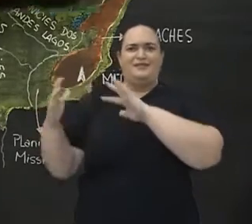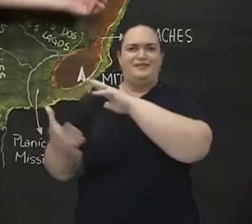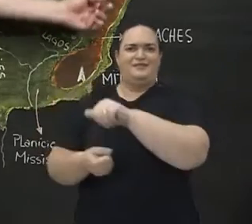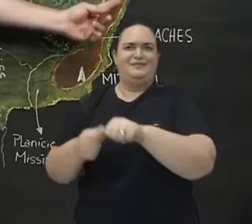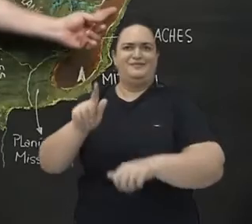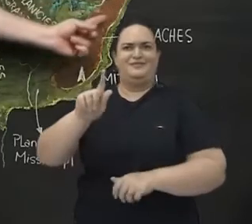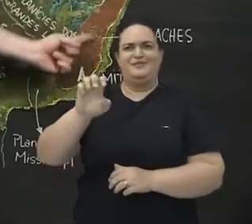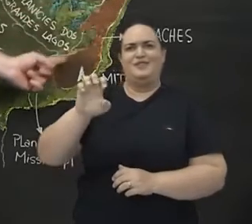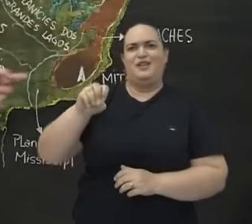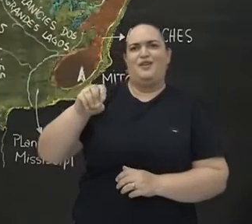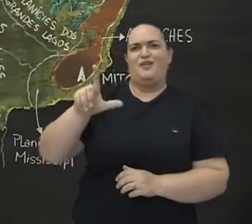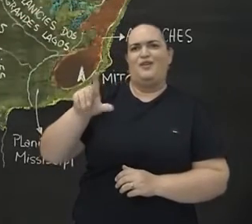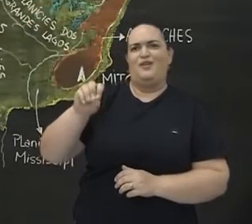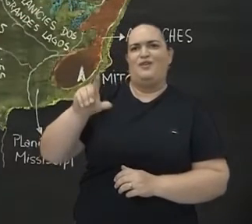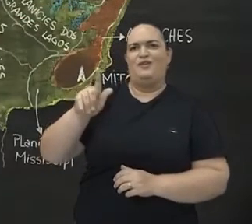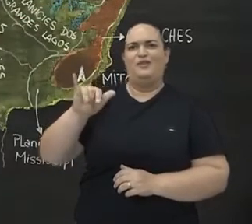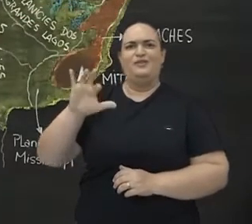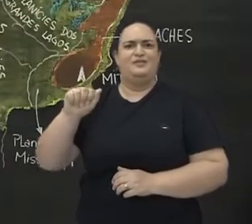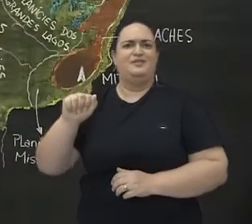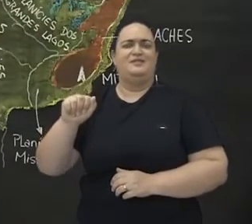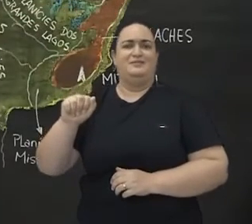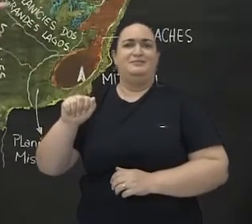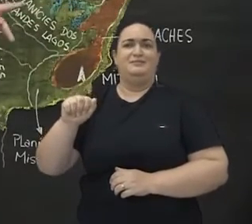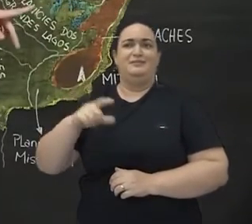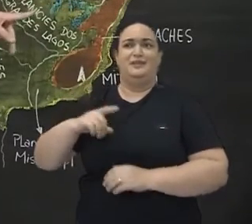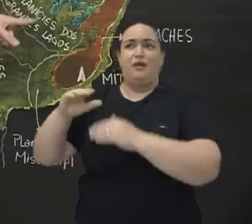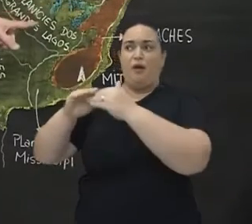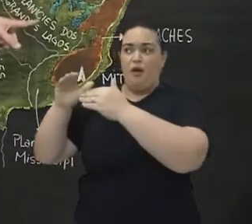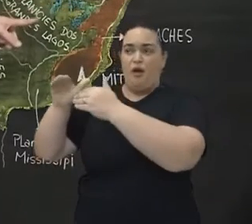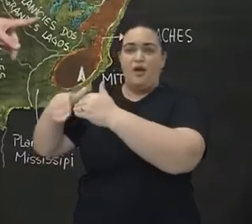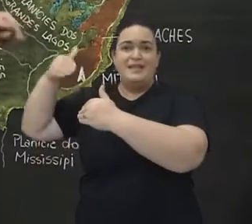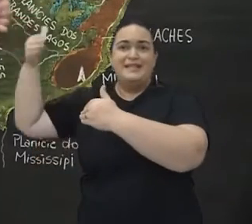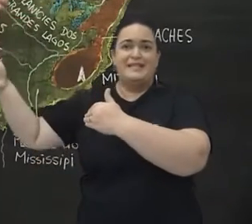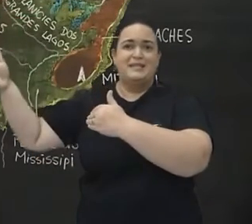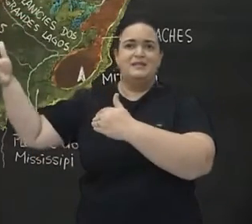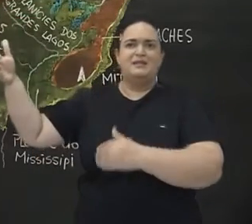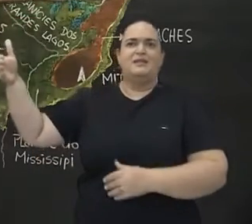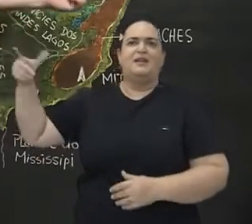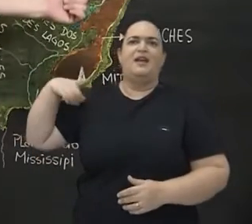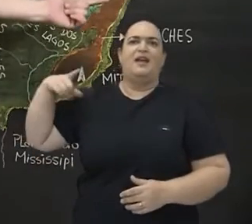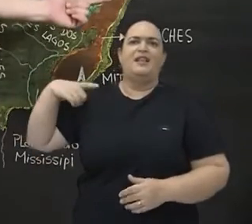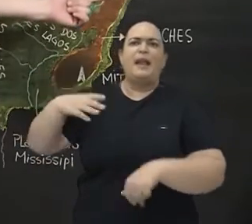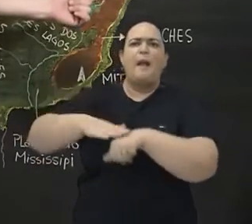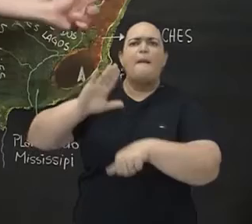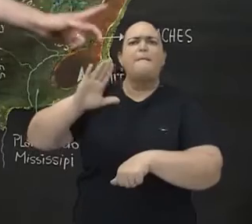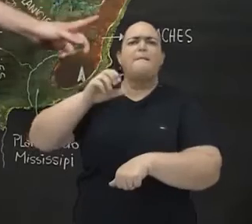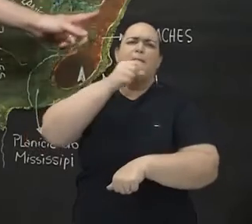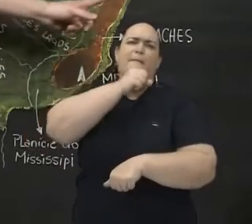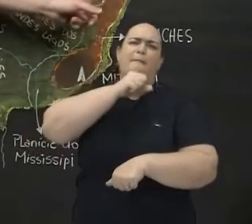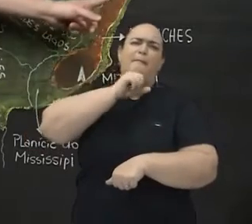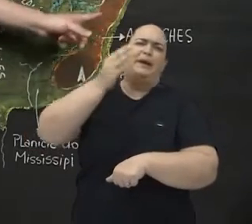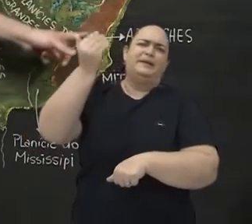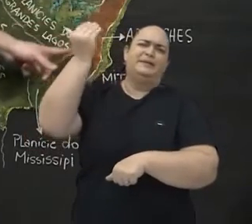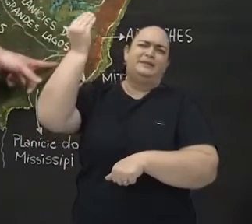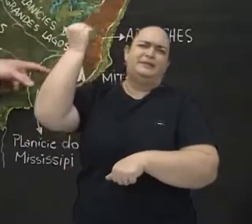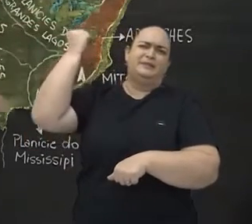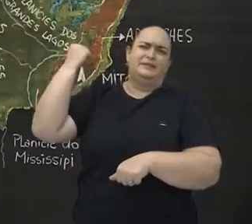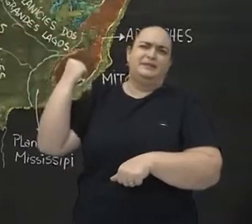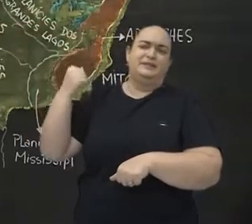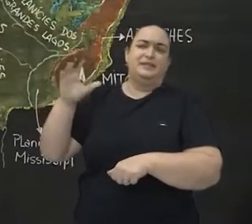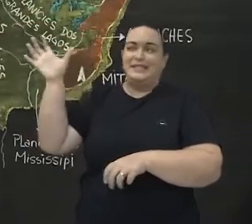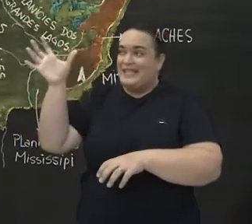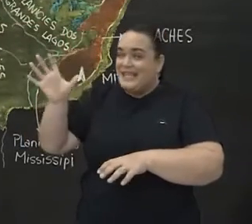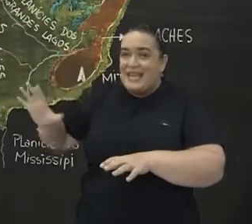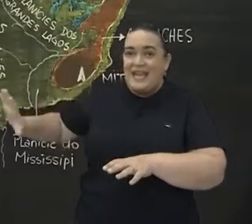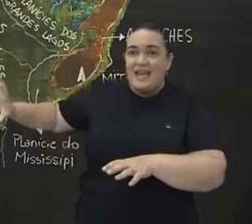outro lado, que nós também temos uma caída de montanhas, ali são dobramentos antigos. Essa